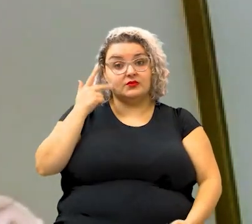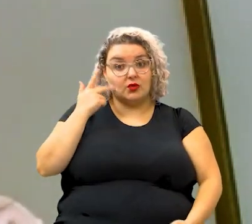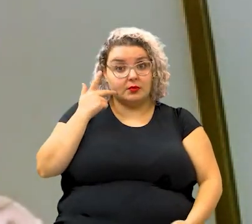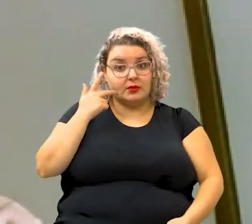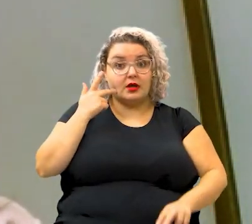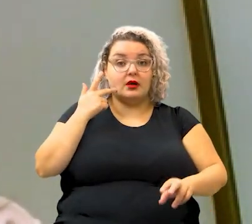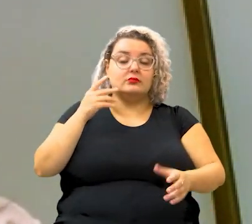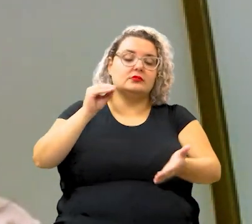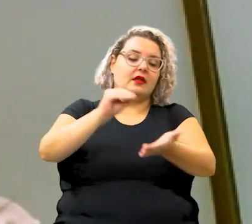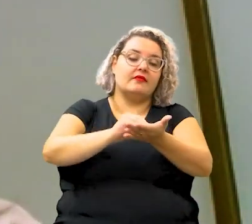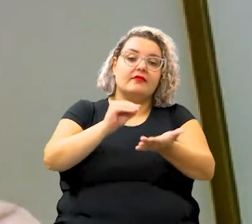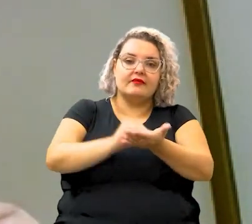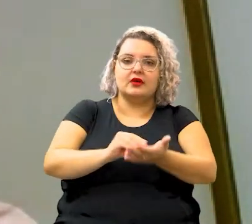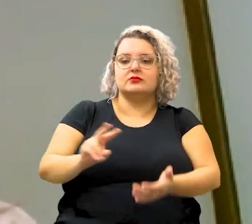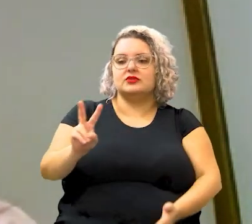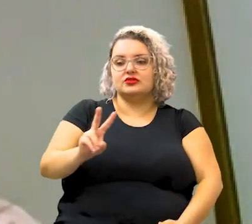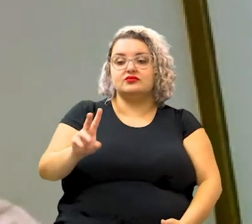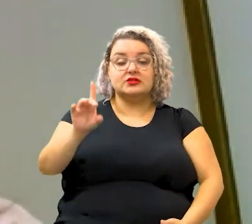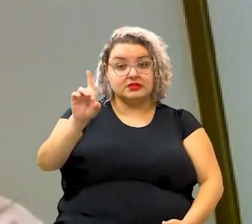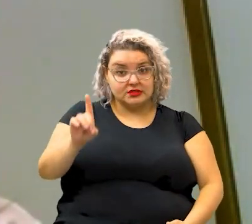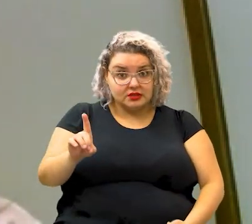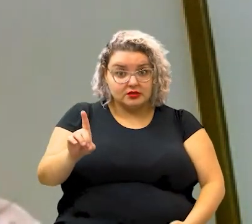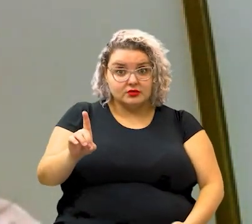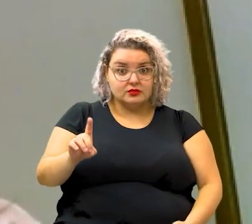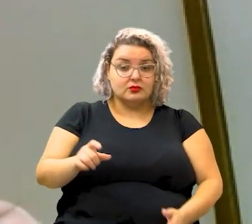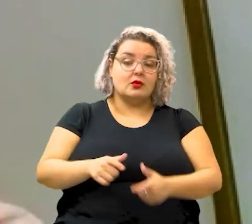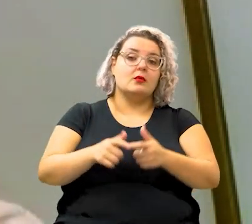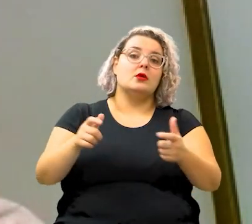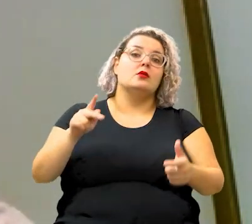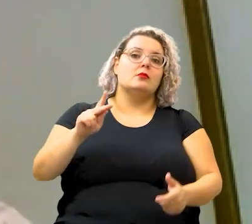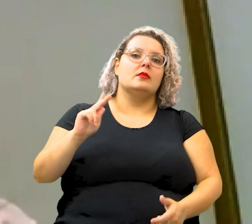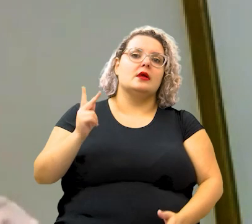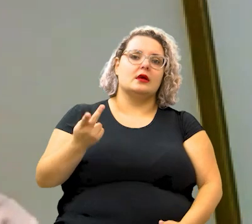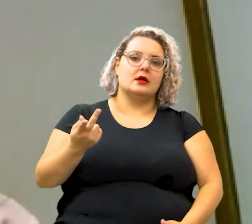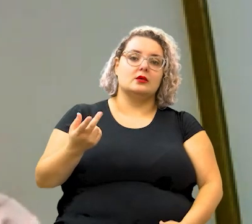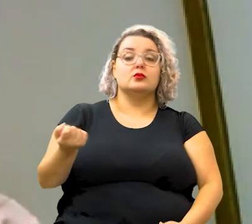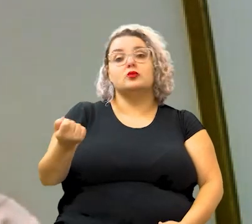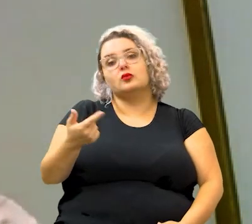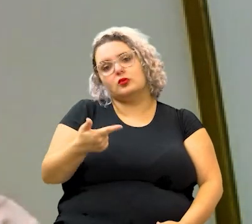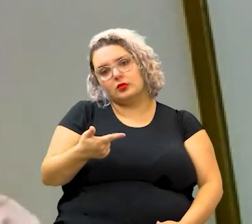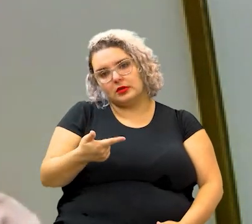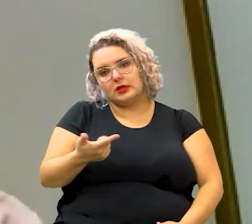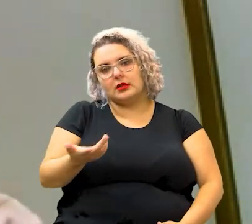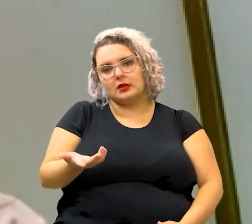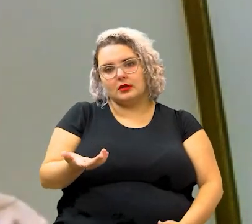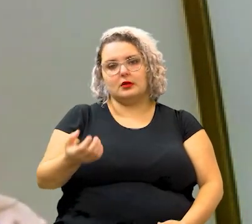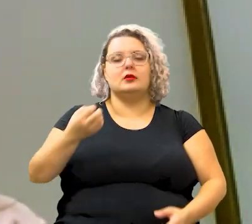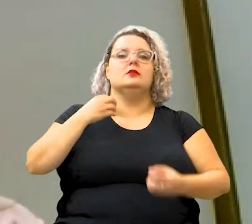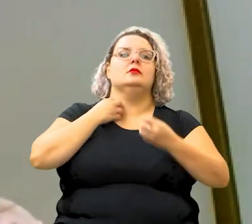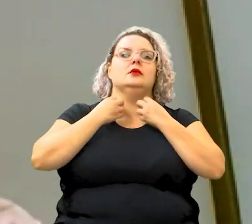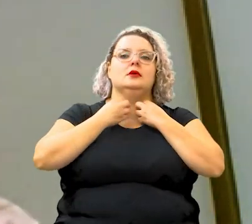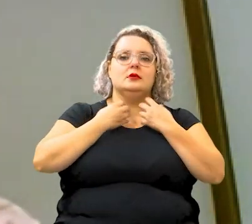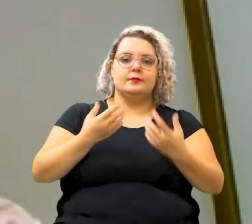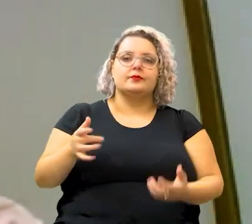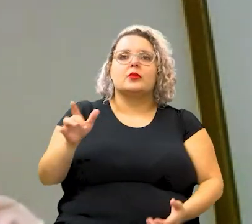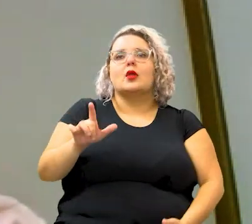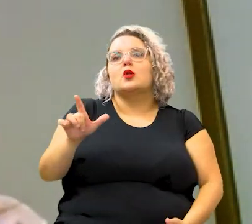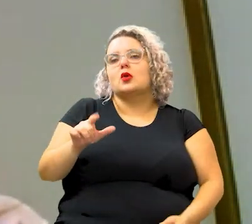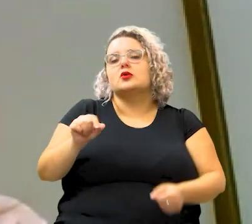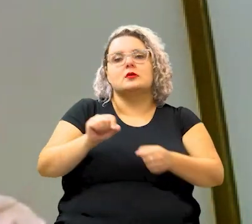frequente a deficiência de vitamina D levando ao aumento do pTH do que um adenoma de paratireoide. Óbvio que a gente vai